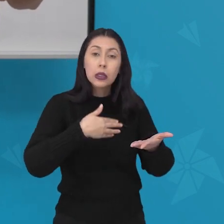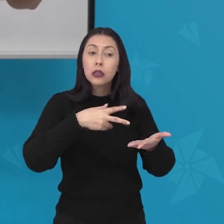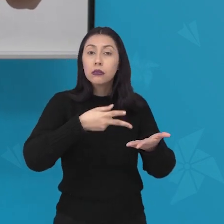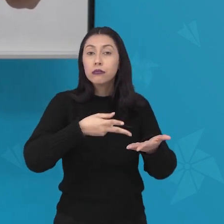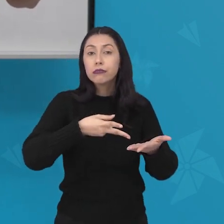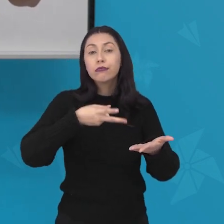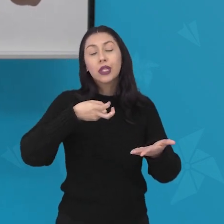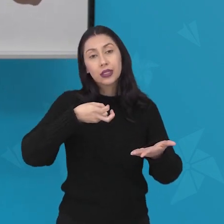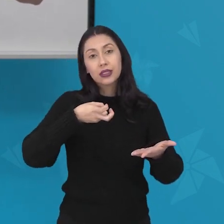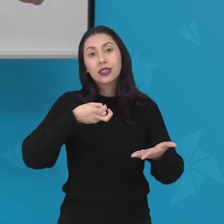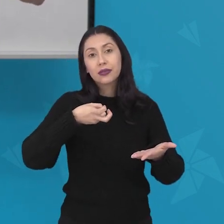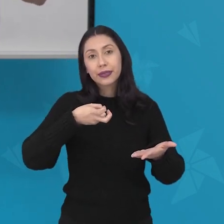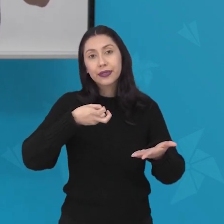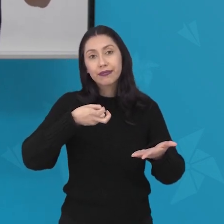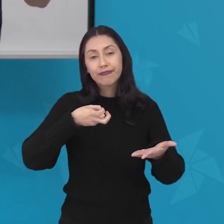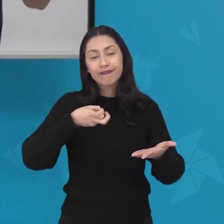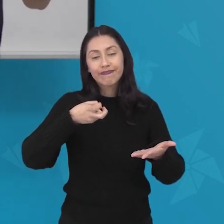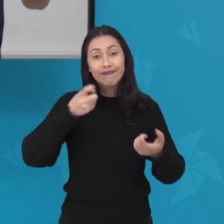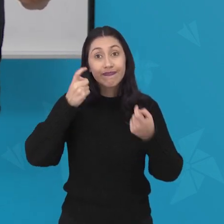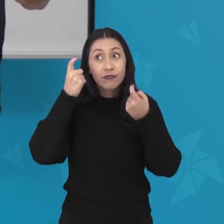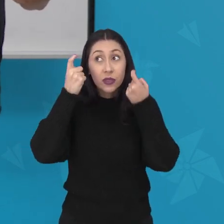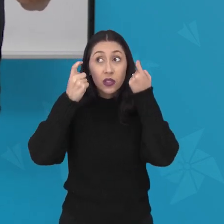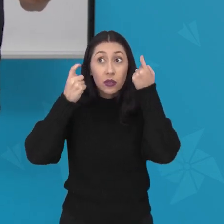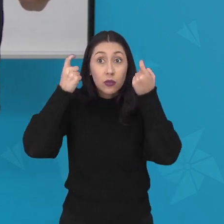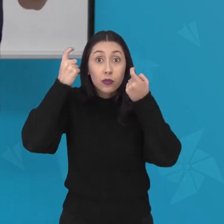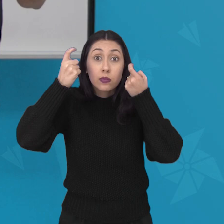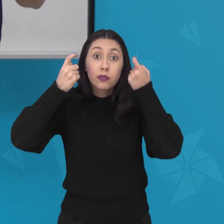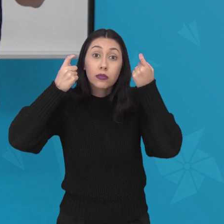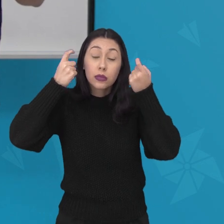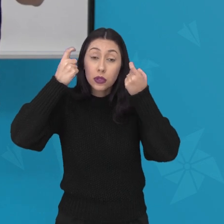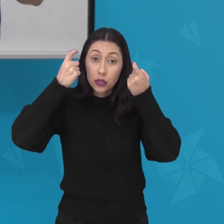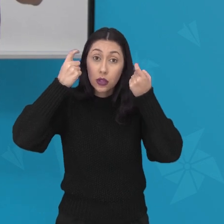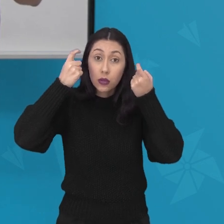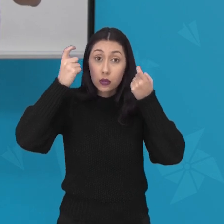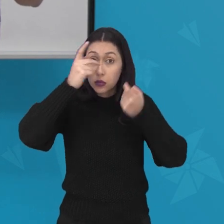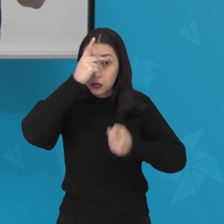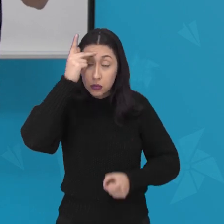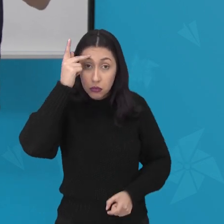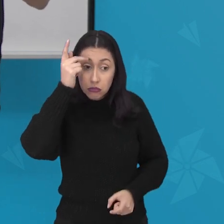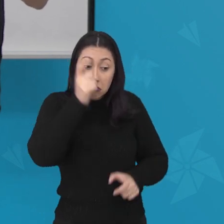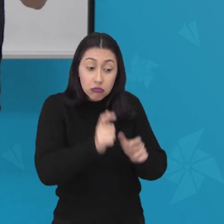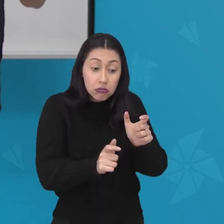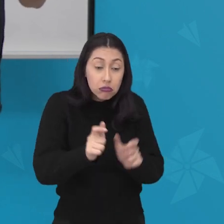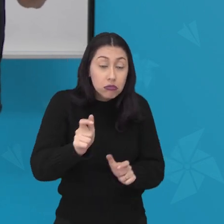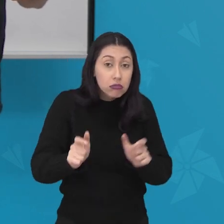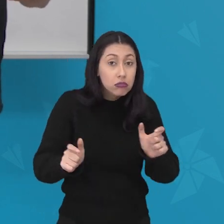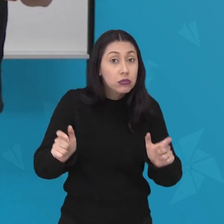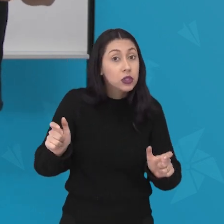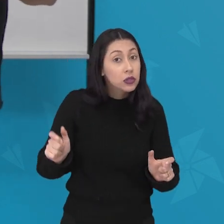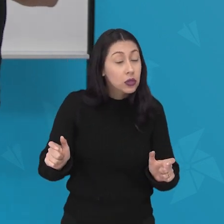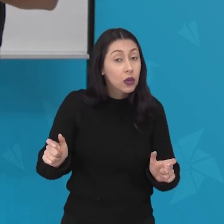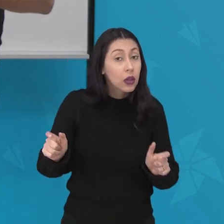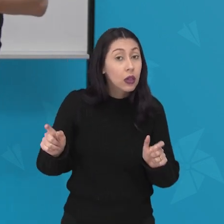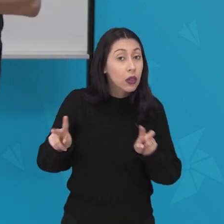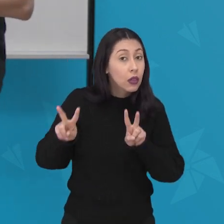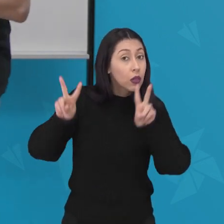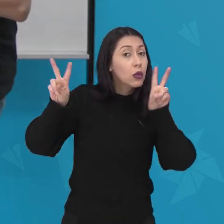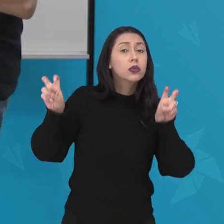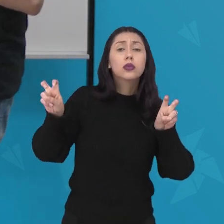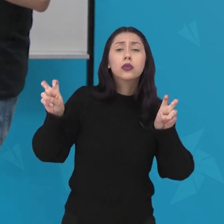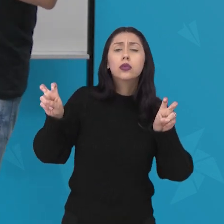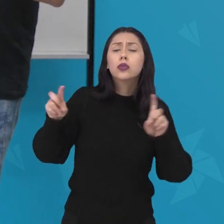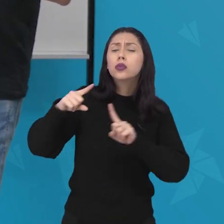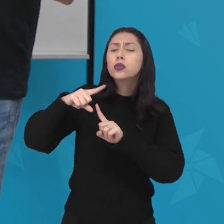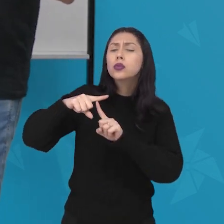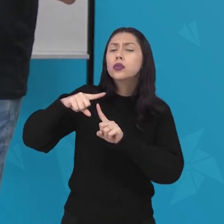nota uma grande preocupação por parte desses pensadores, dessas pensadoras, sobre o tipo